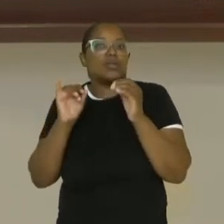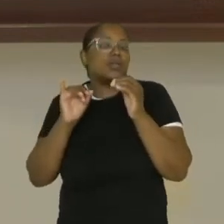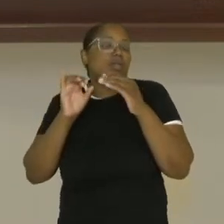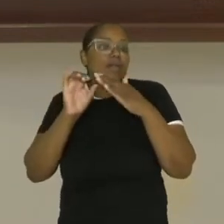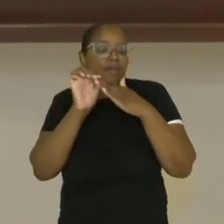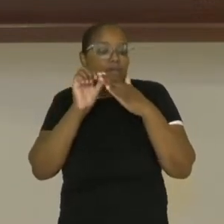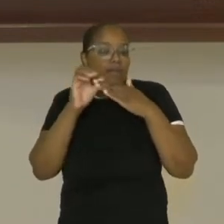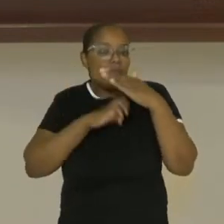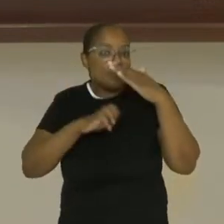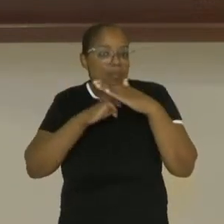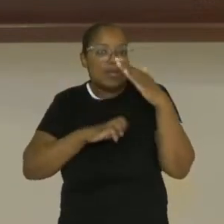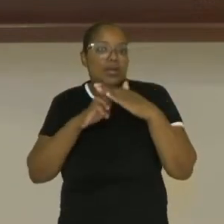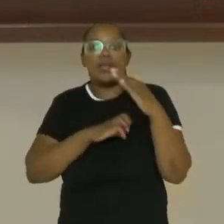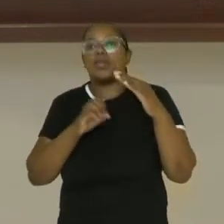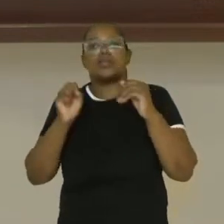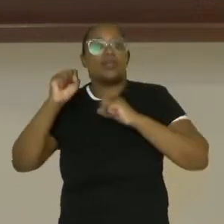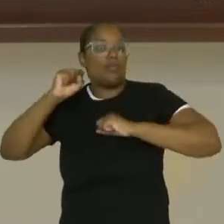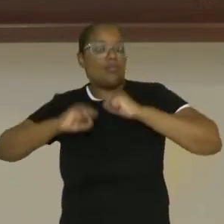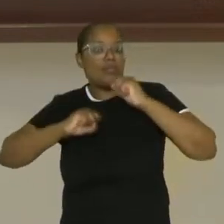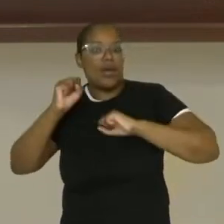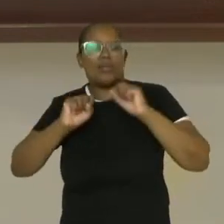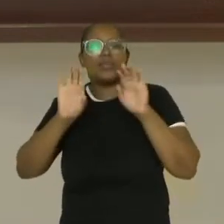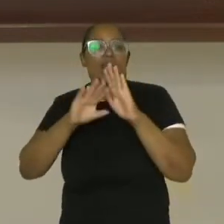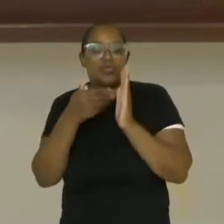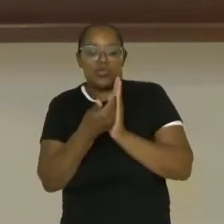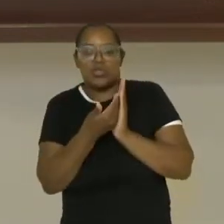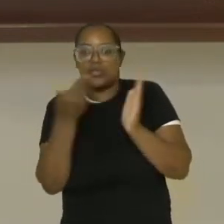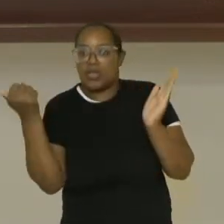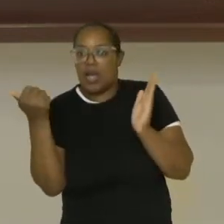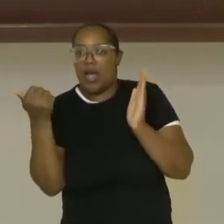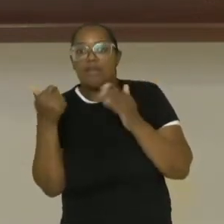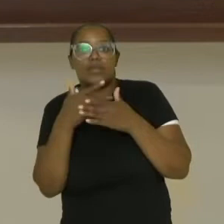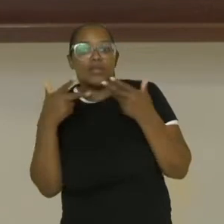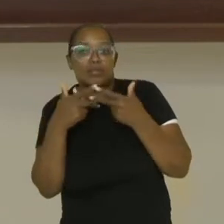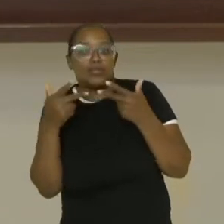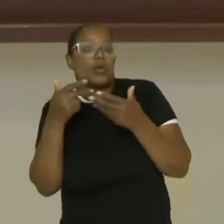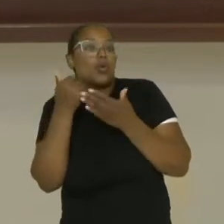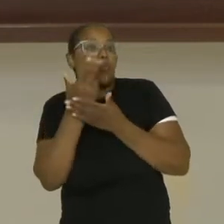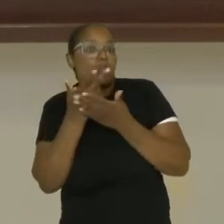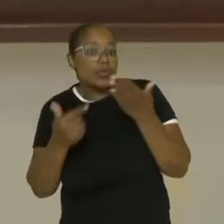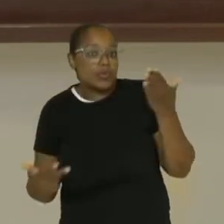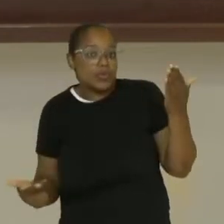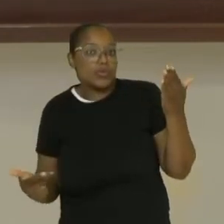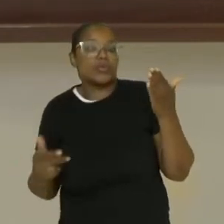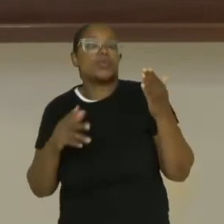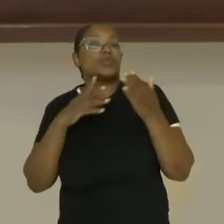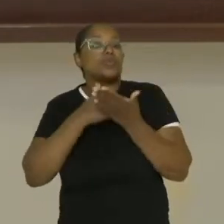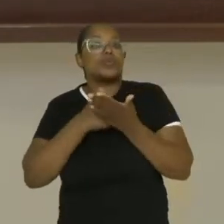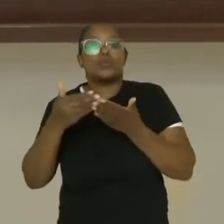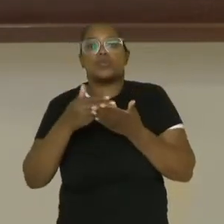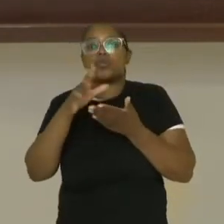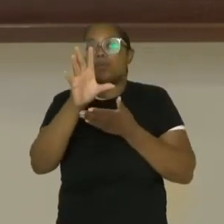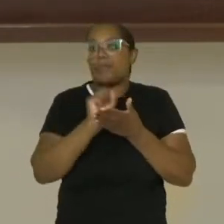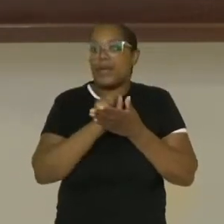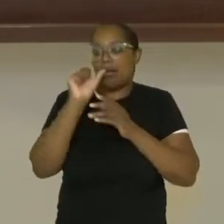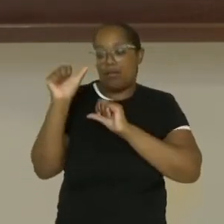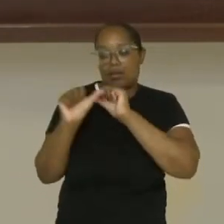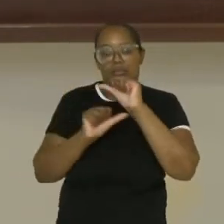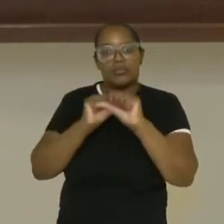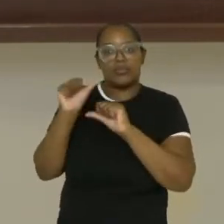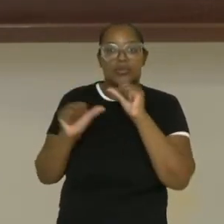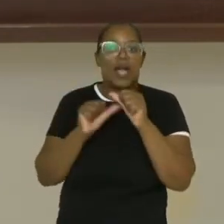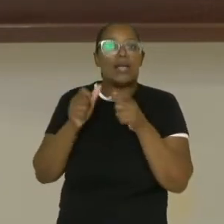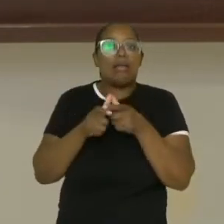ao invés simplesmente de tirar a matéria-prima e repassar, começou a pegar a matéria-prima, transformar em